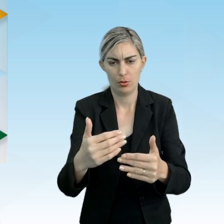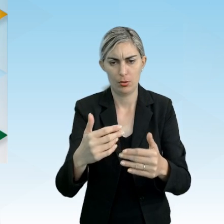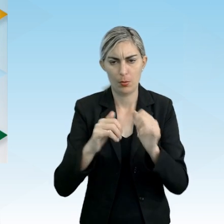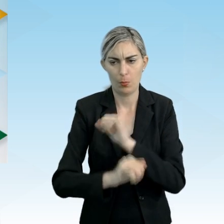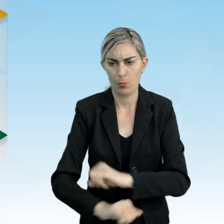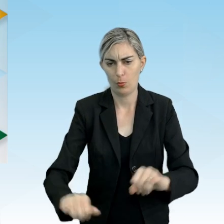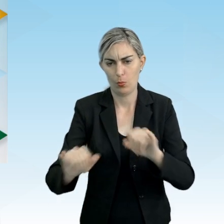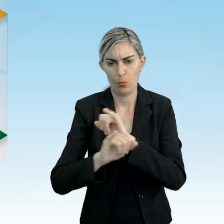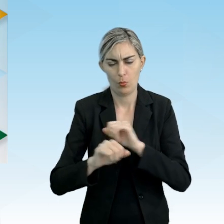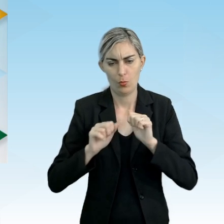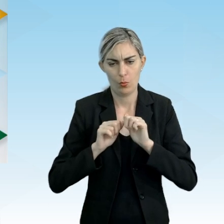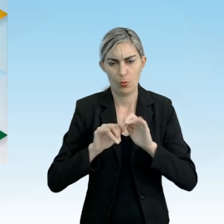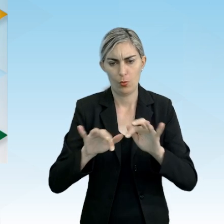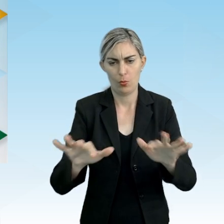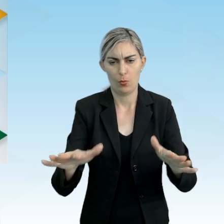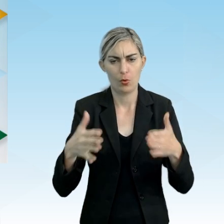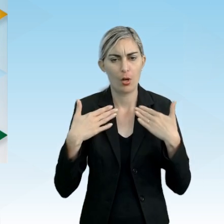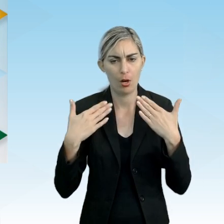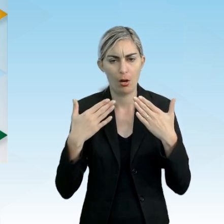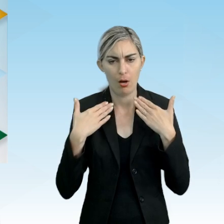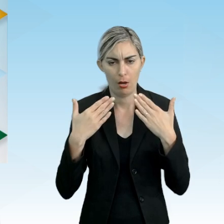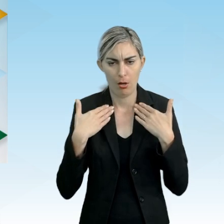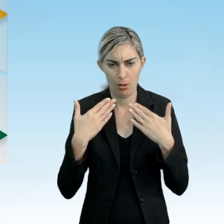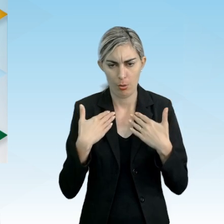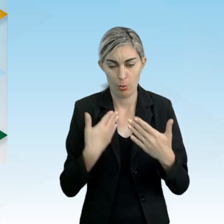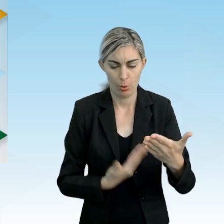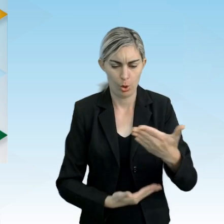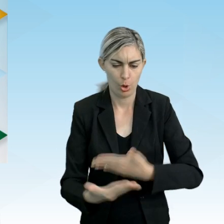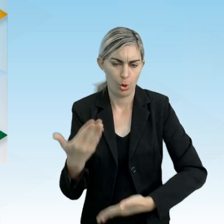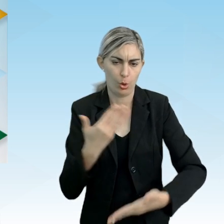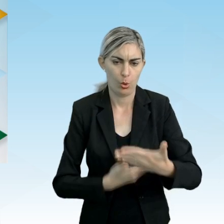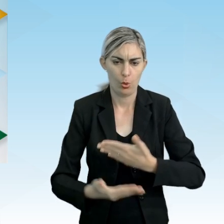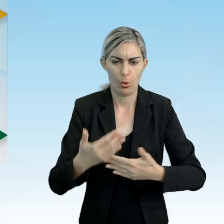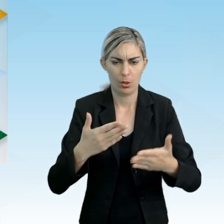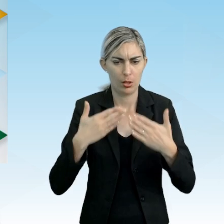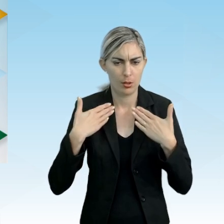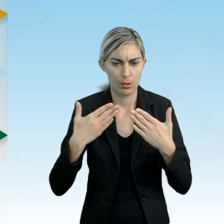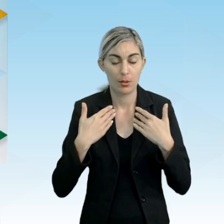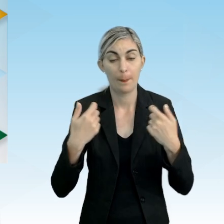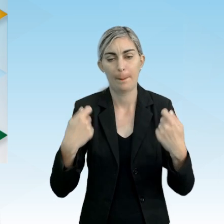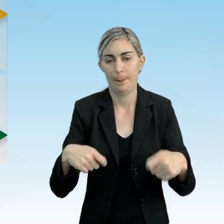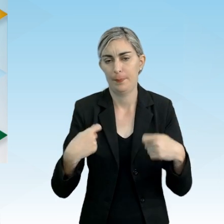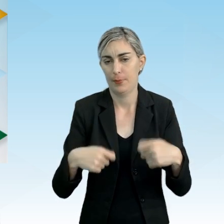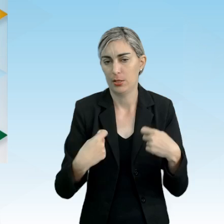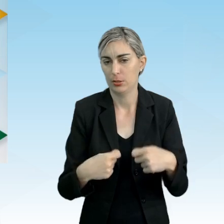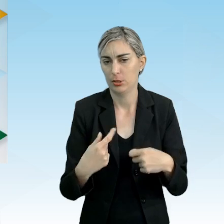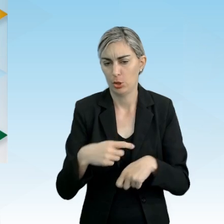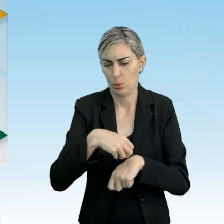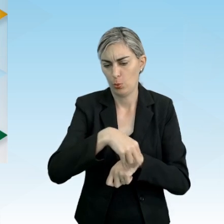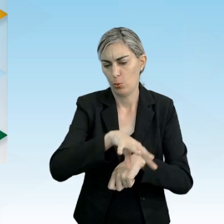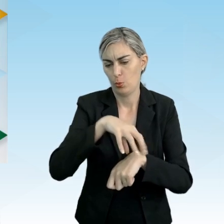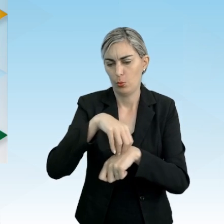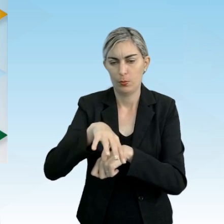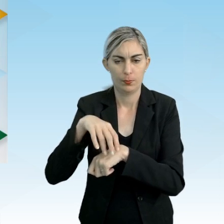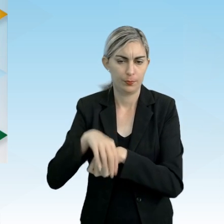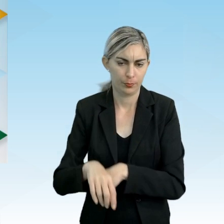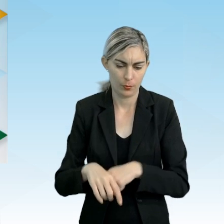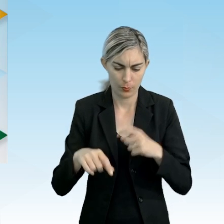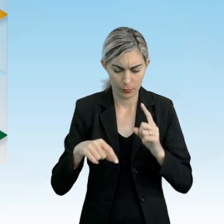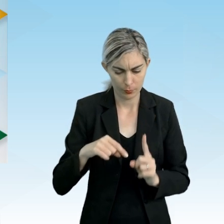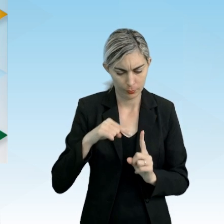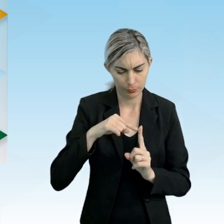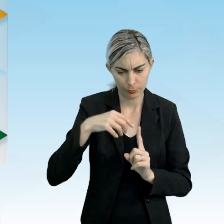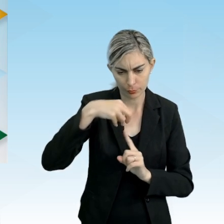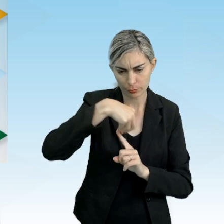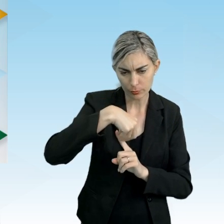propagação de calor para que aconteça ali a troca de calor é preciso que ele seja transferido de um